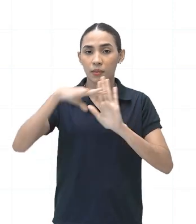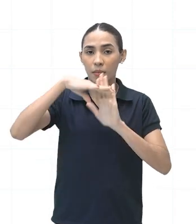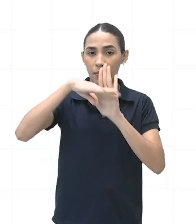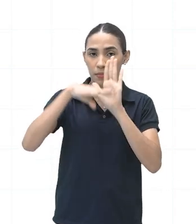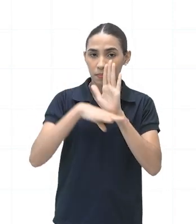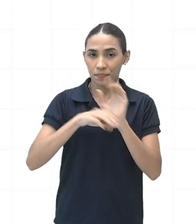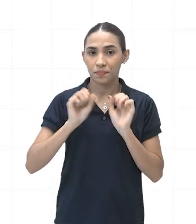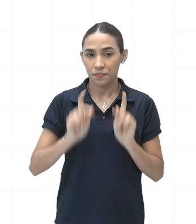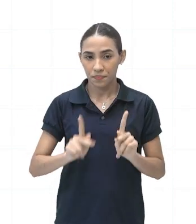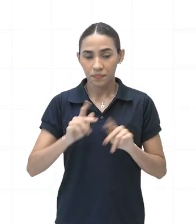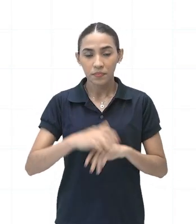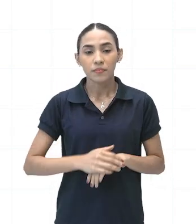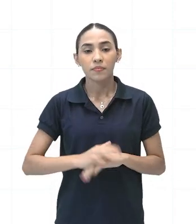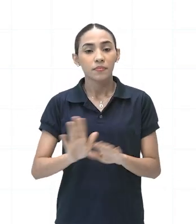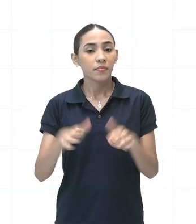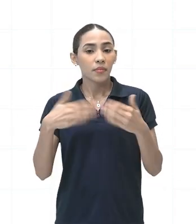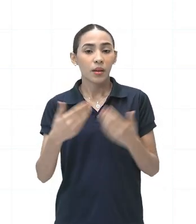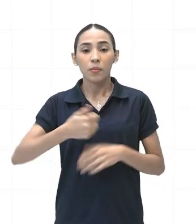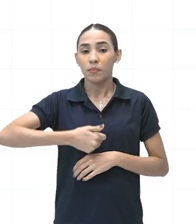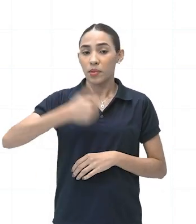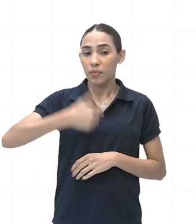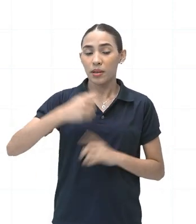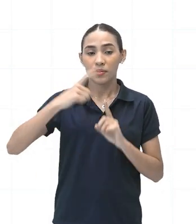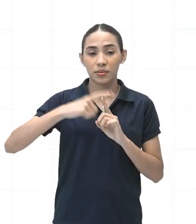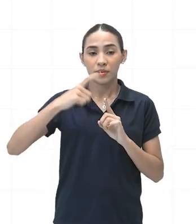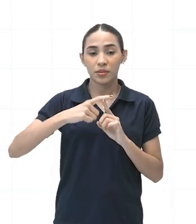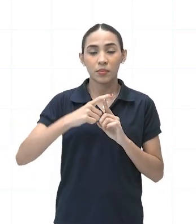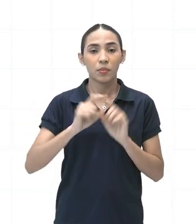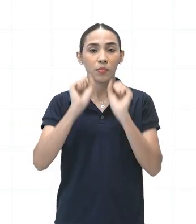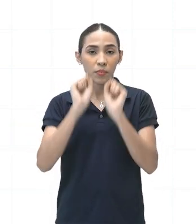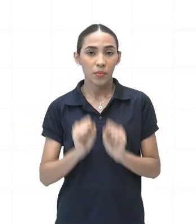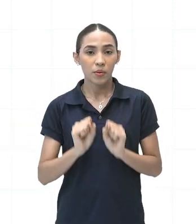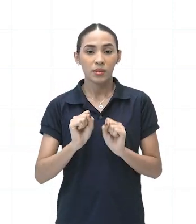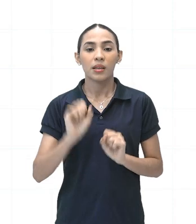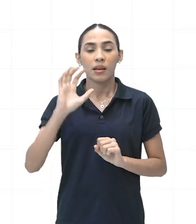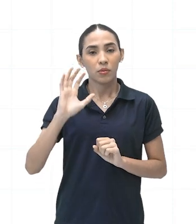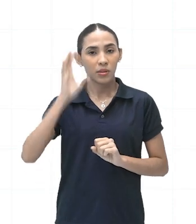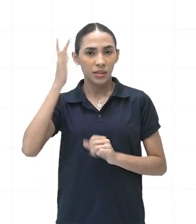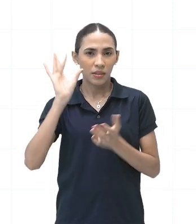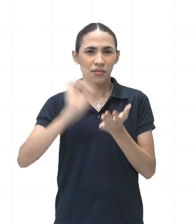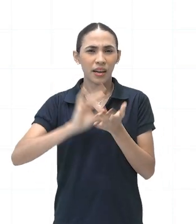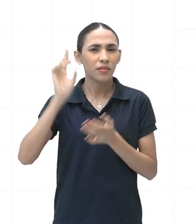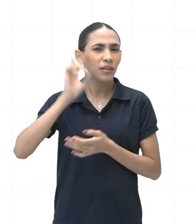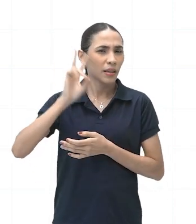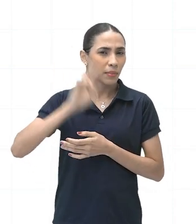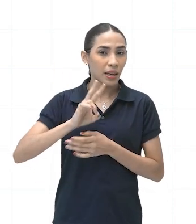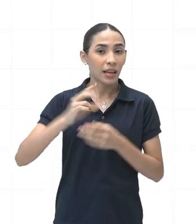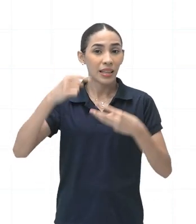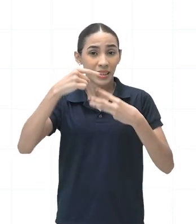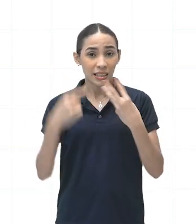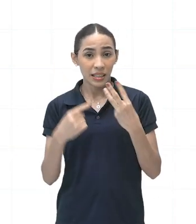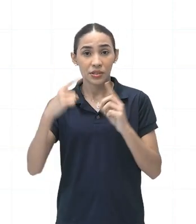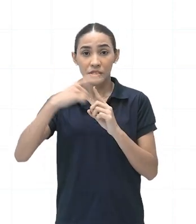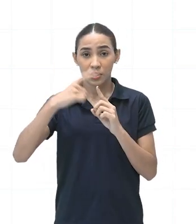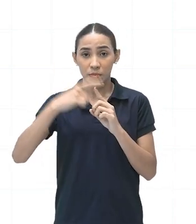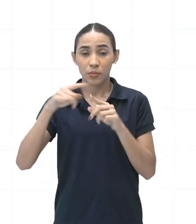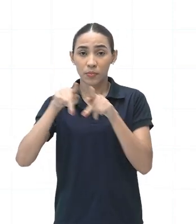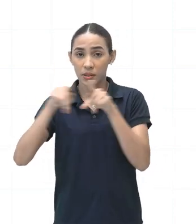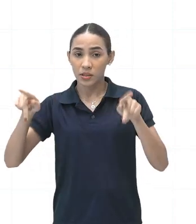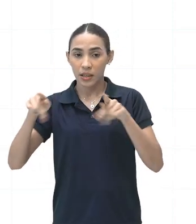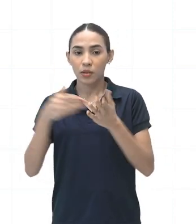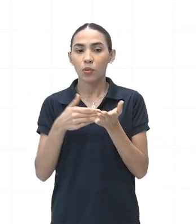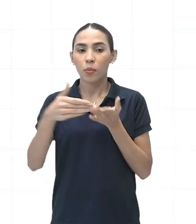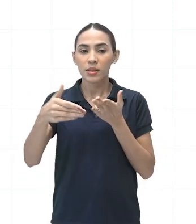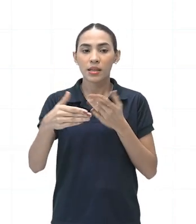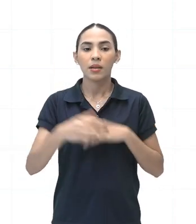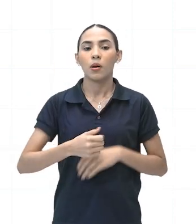classificado, tá bom? Então, o primeiro tipo, para que nós possamos relembrar, lembrando que são 3 tipos, vamos aí então começar